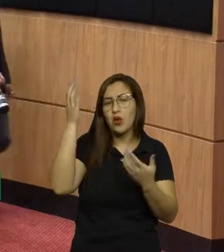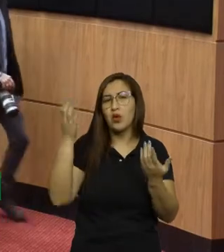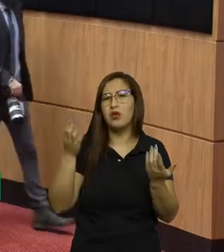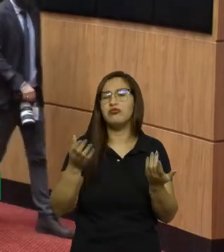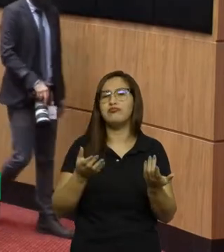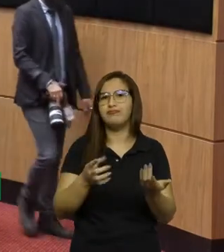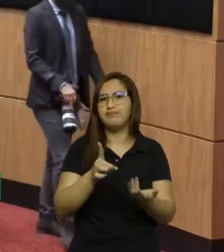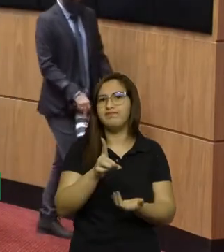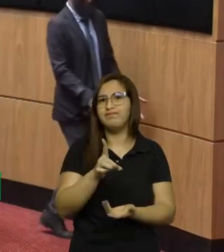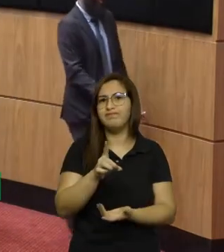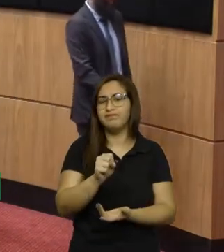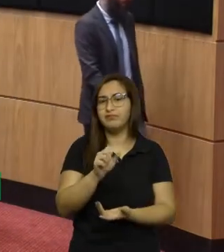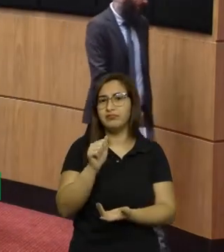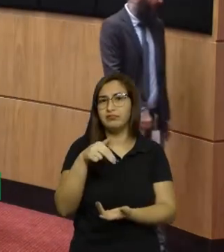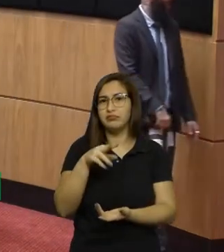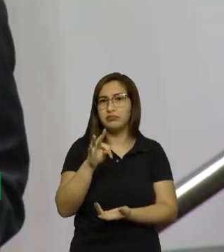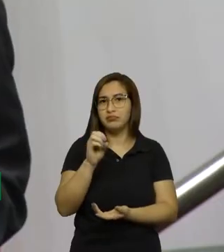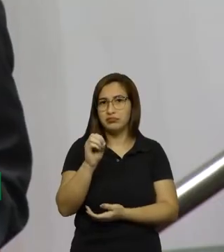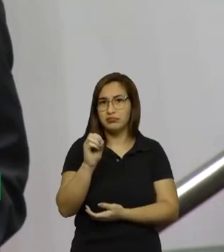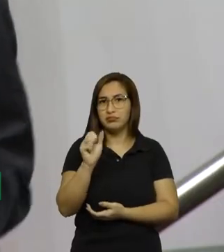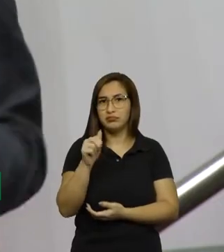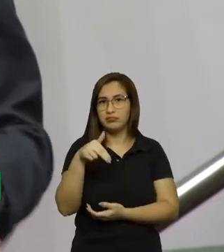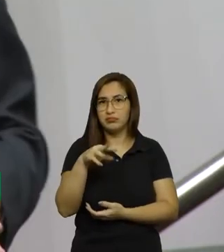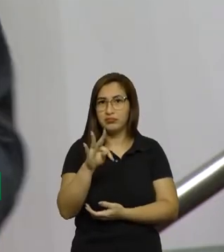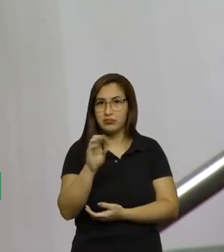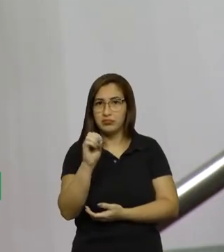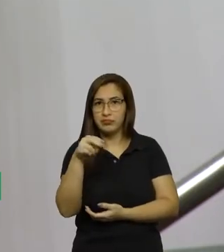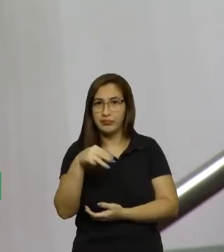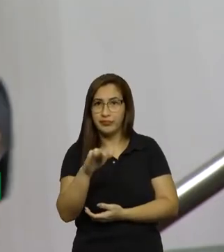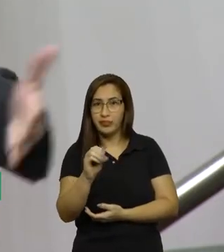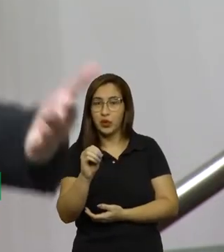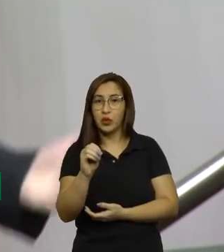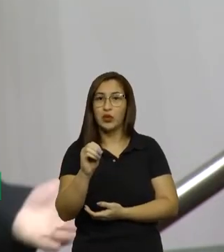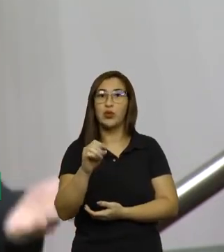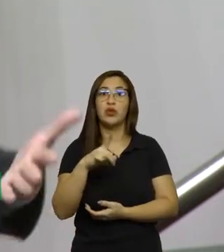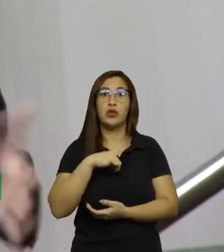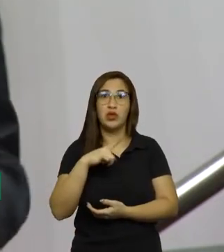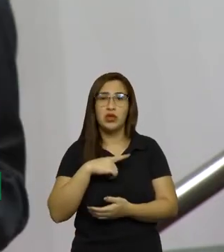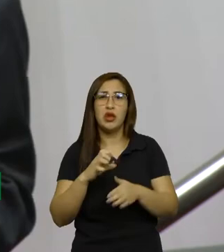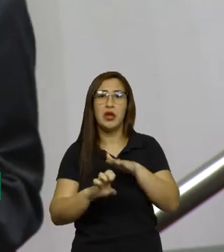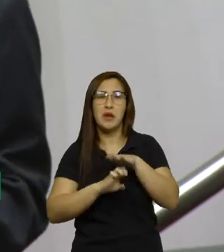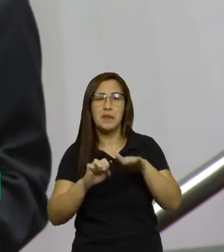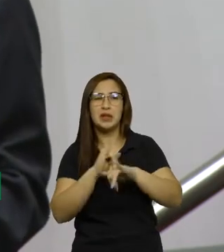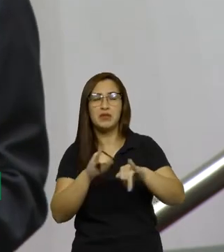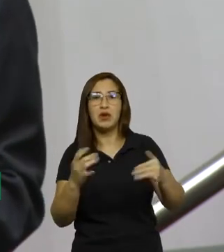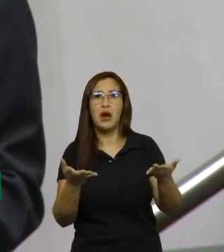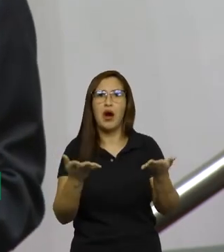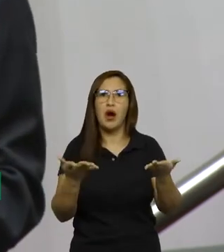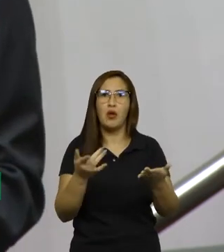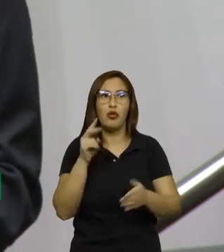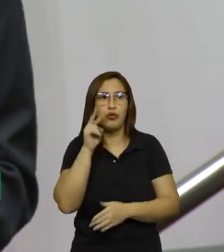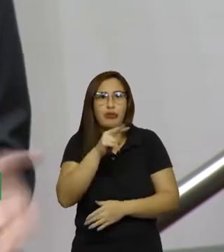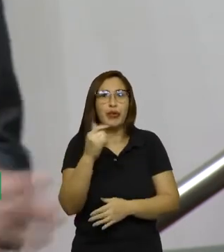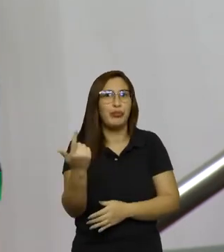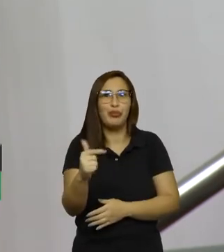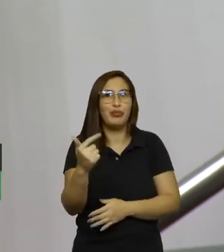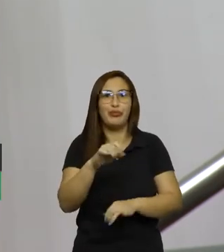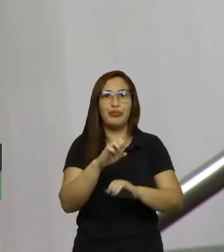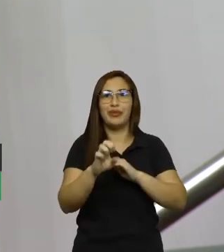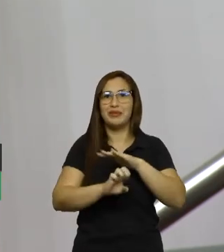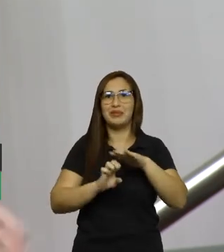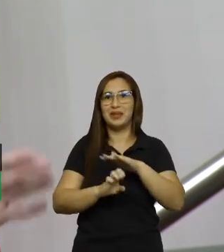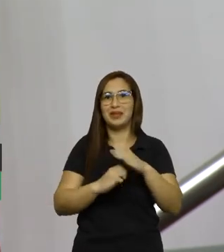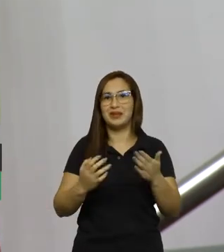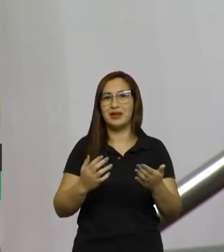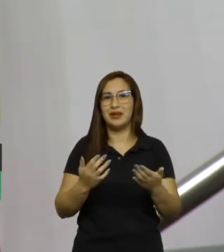Antônio, é a entrada de Arabutã, diz que tinha dado empresa, agora que não deu empresa. Agora